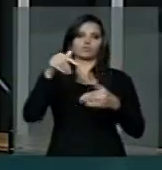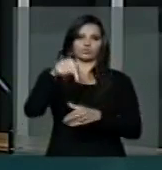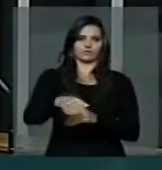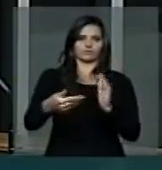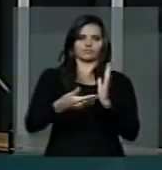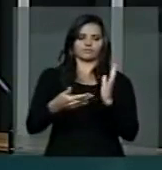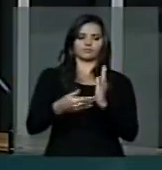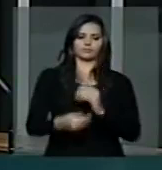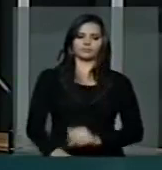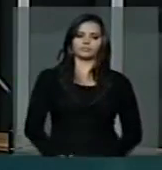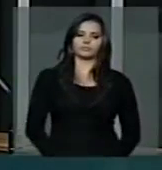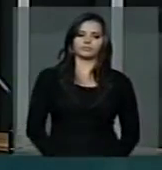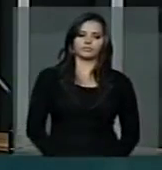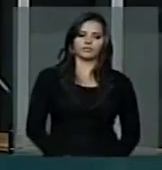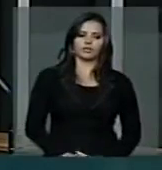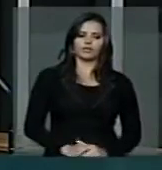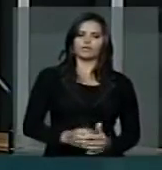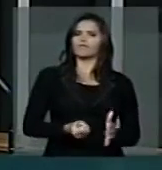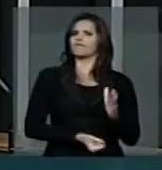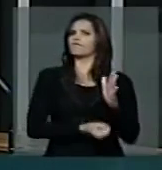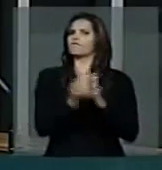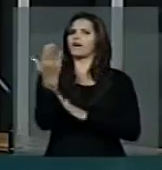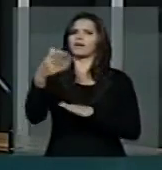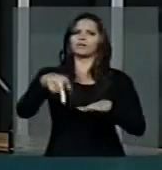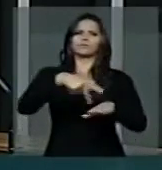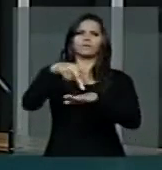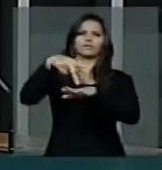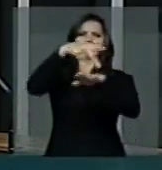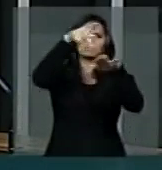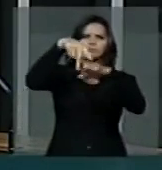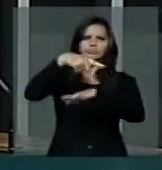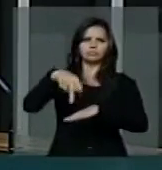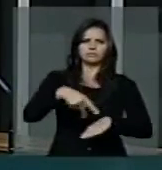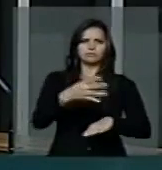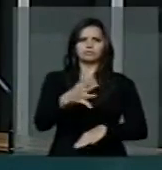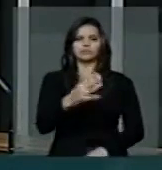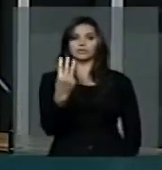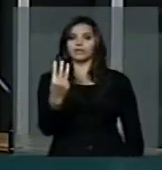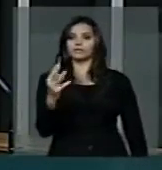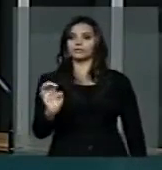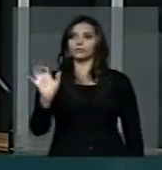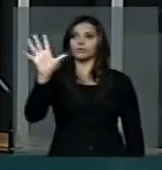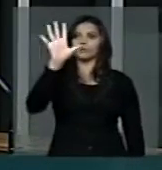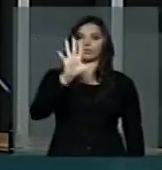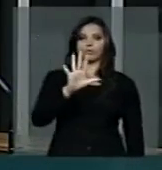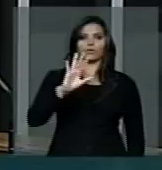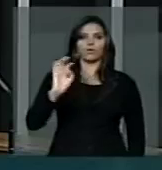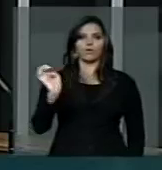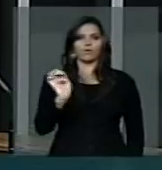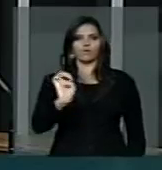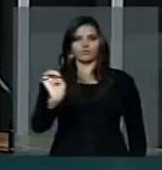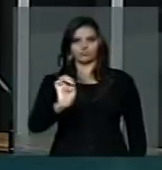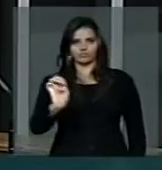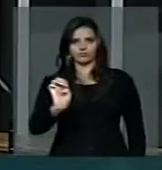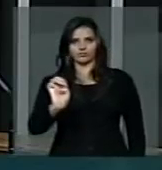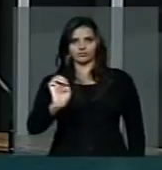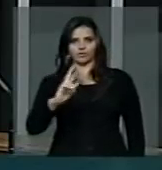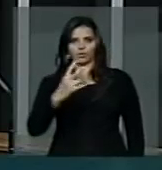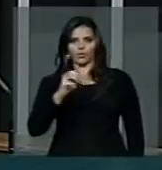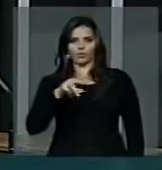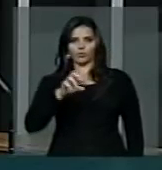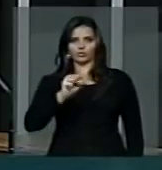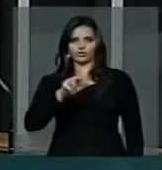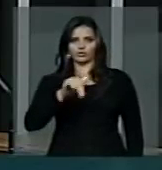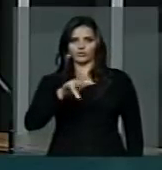casa. Em dezenas de países, de pelo menos 3 continentes, a homossexualidade ainda é considerada crime